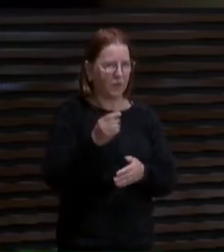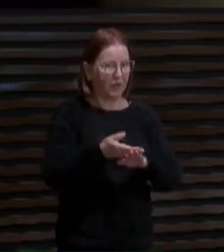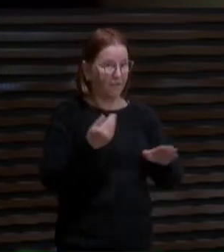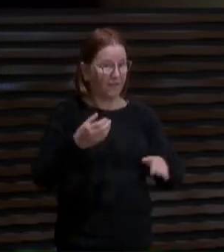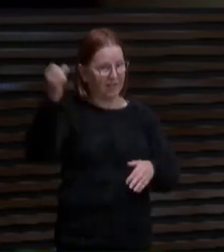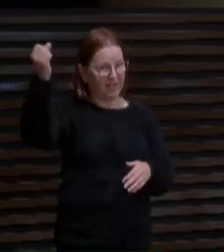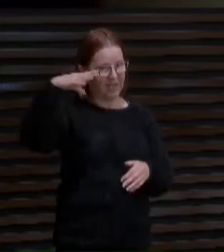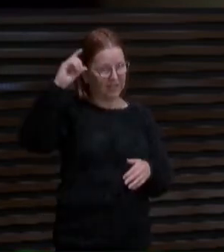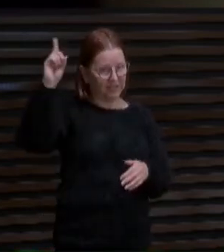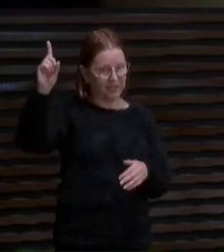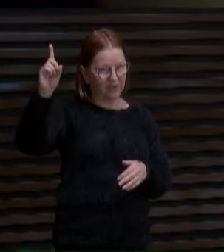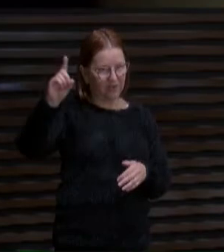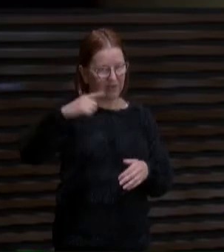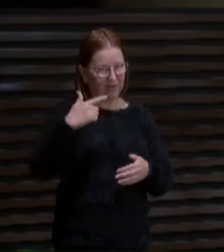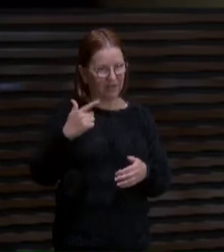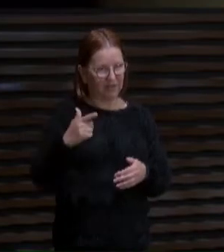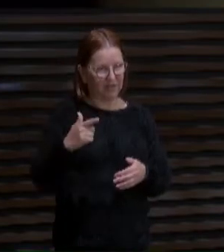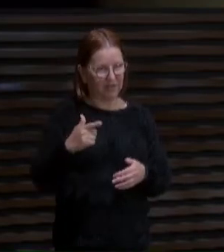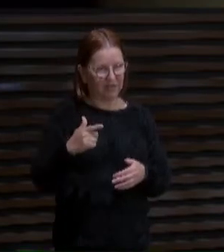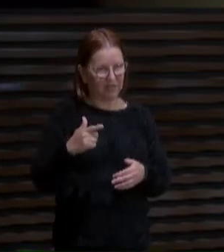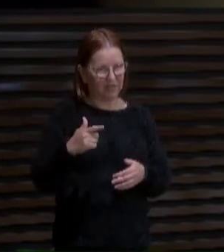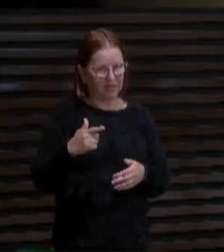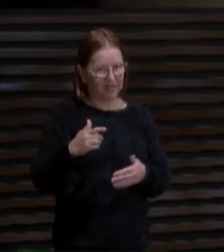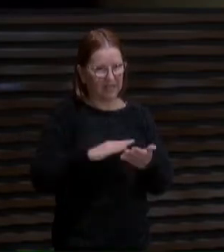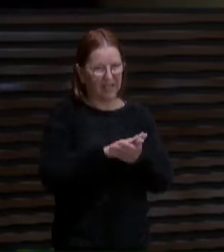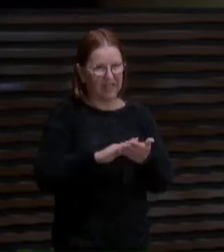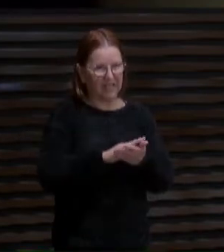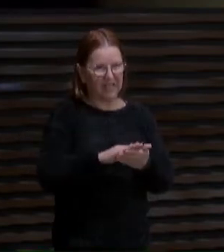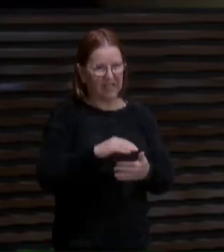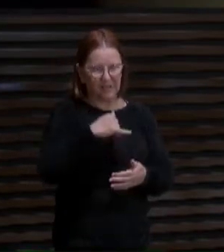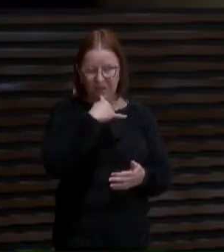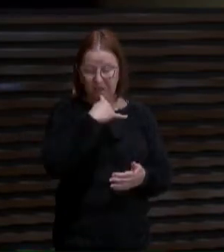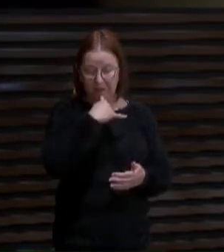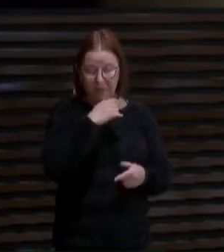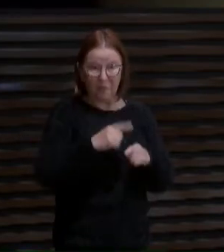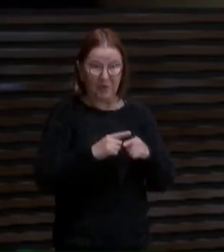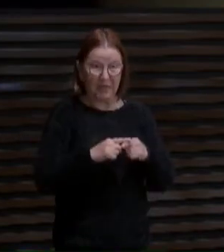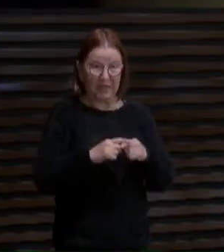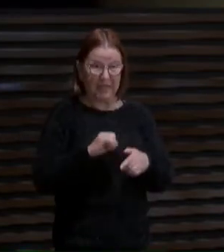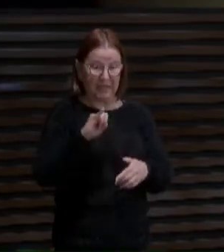não haja nele nenhuma raiz de amargura que brotando